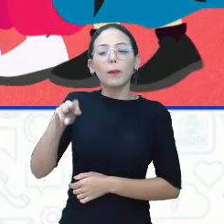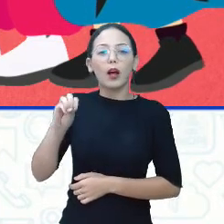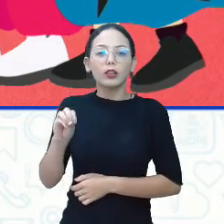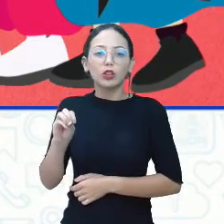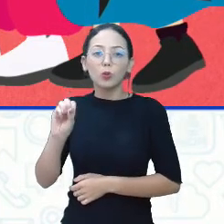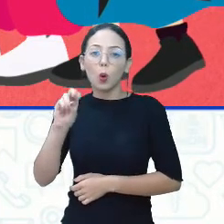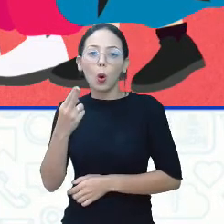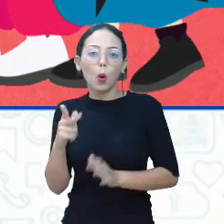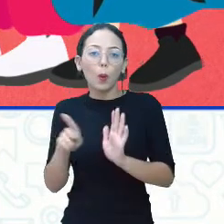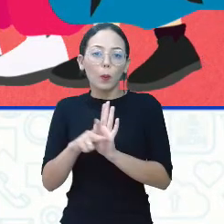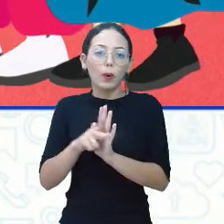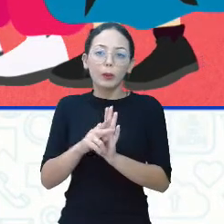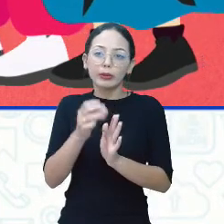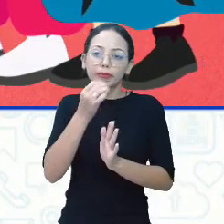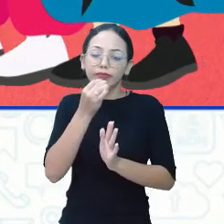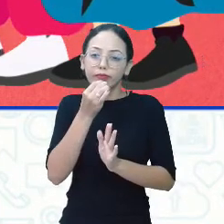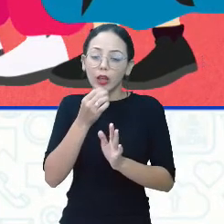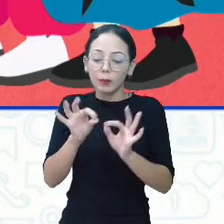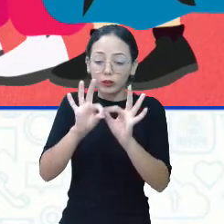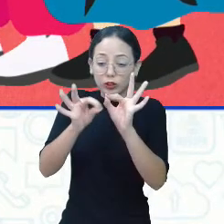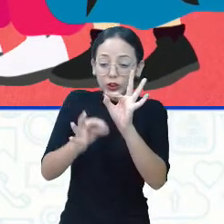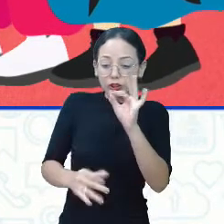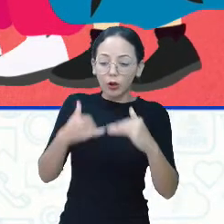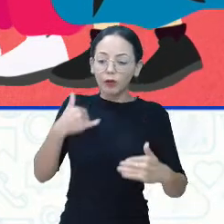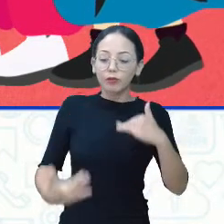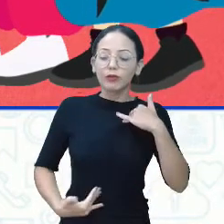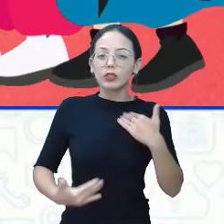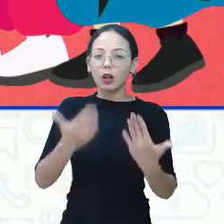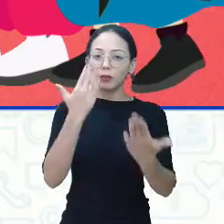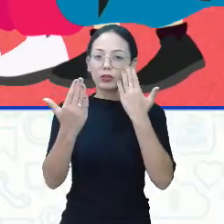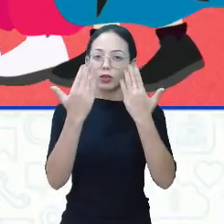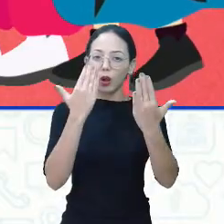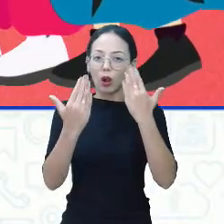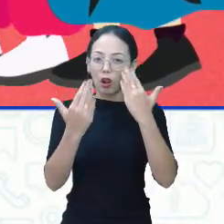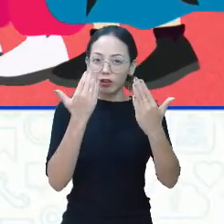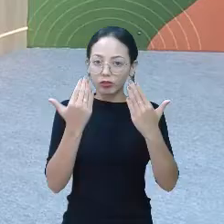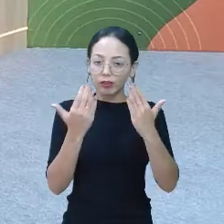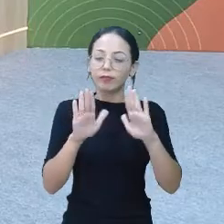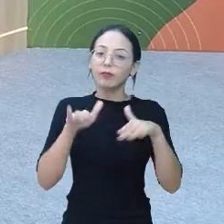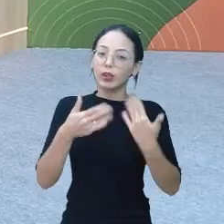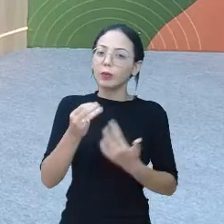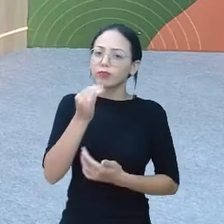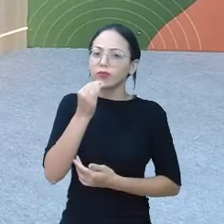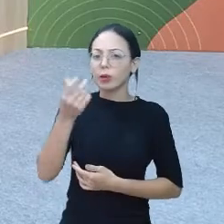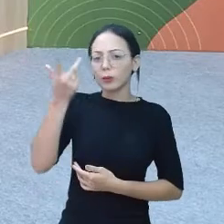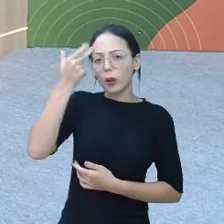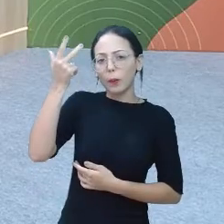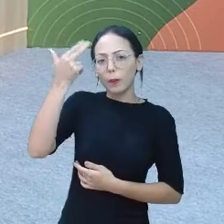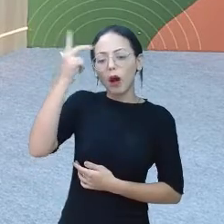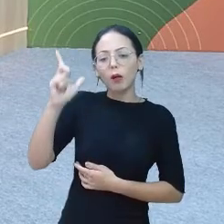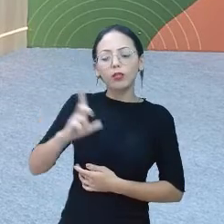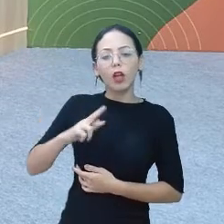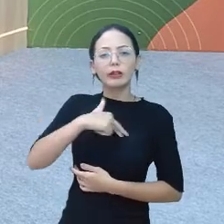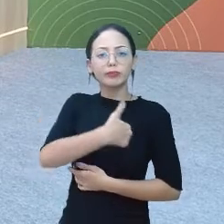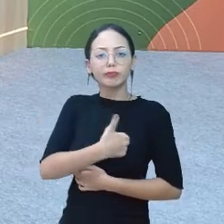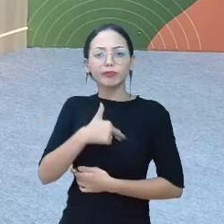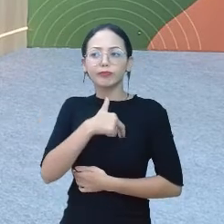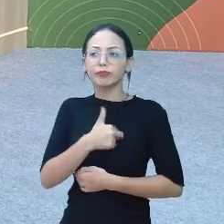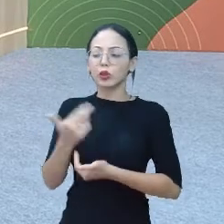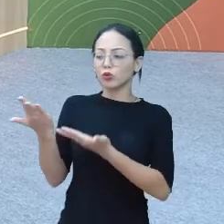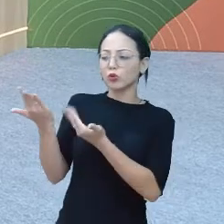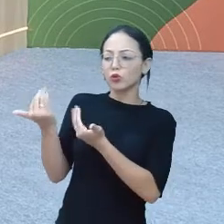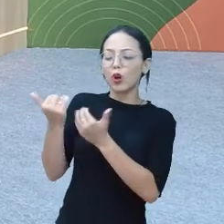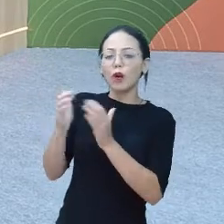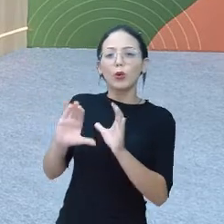por alcunhas afetivas e por uma descrição física e psicológica tipificada. Então, por exemplo, é muito comum ter nos romances juvenis